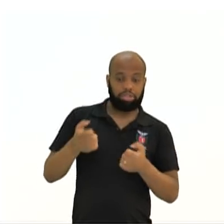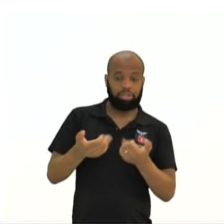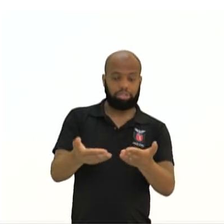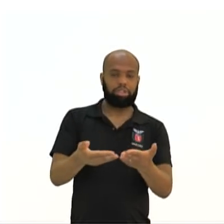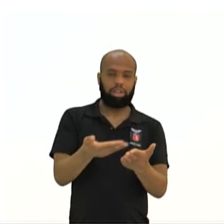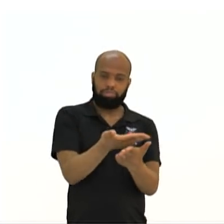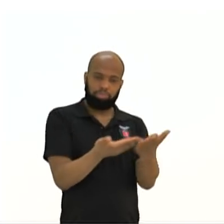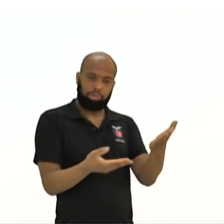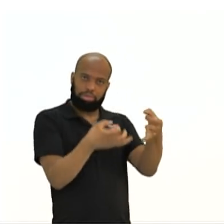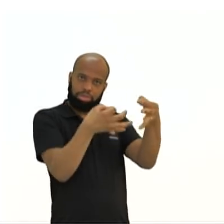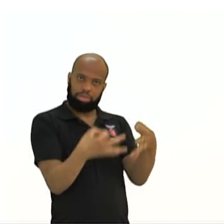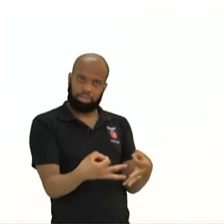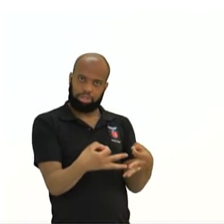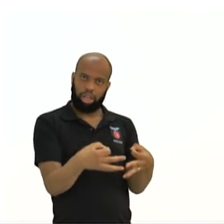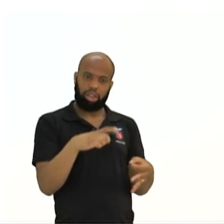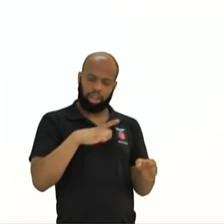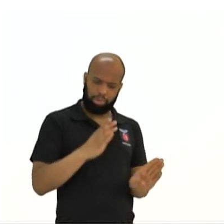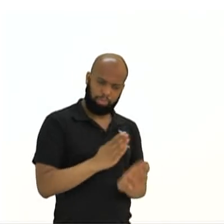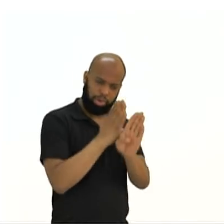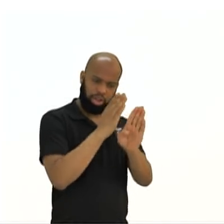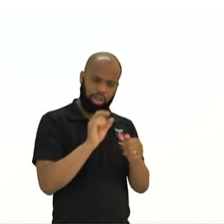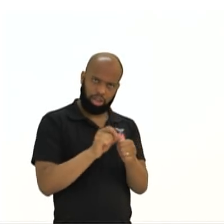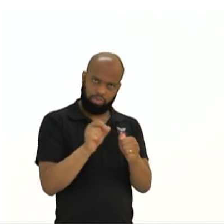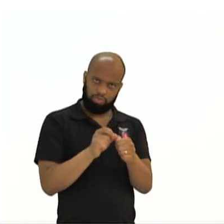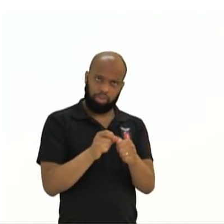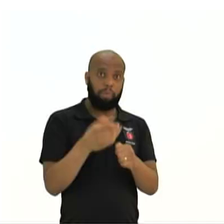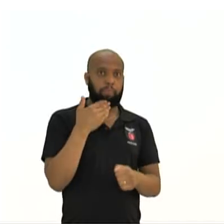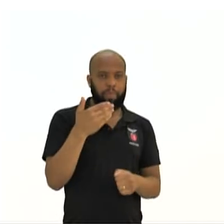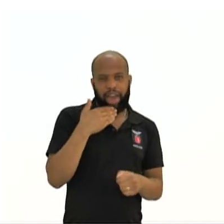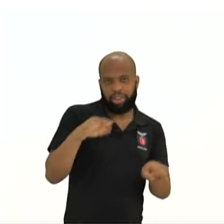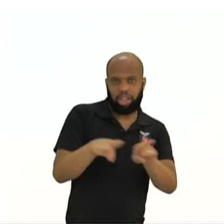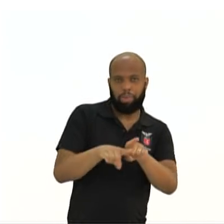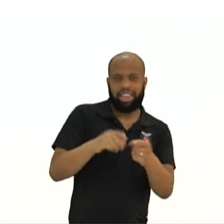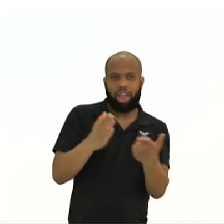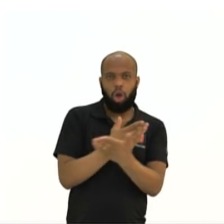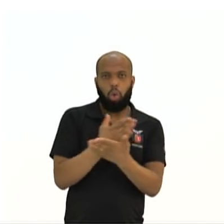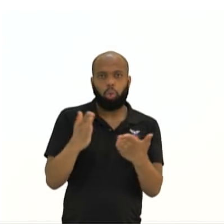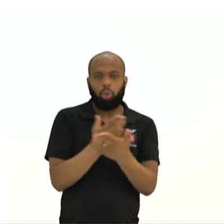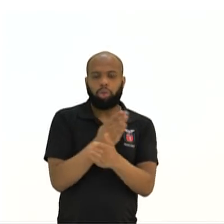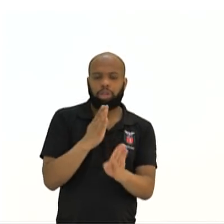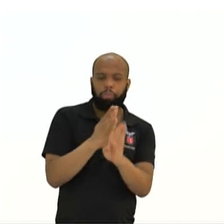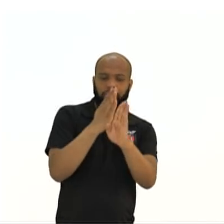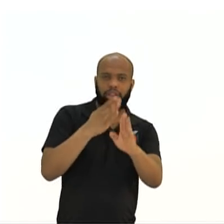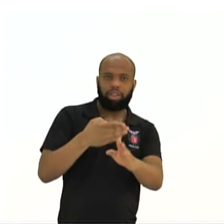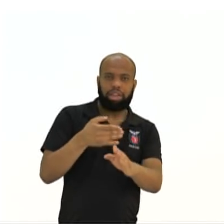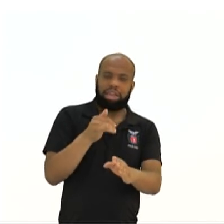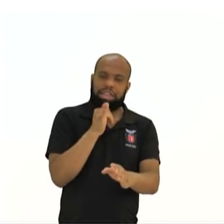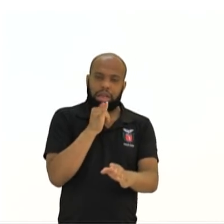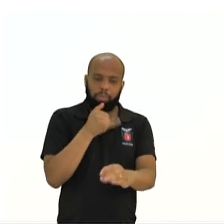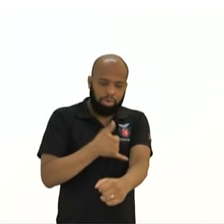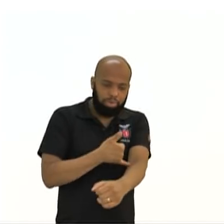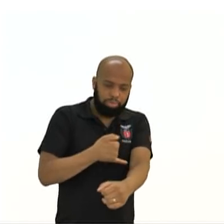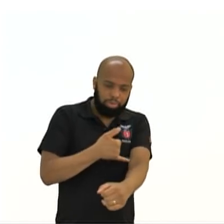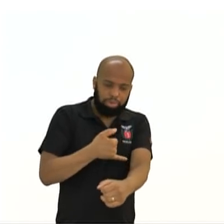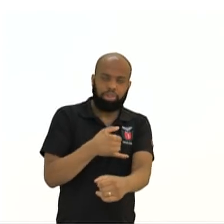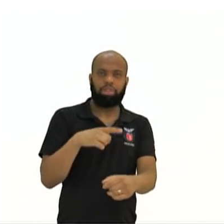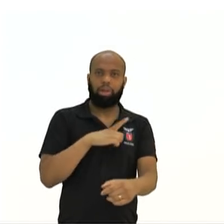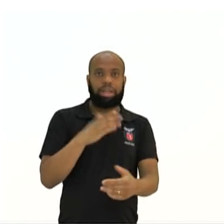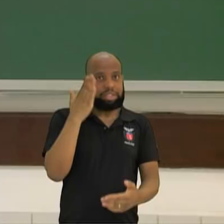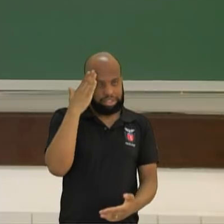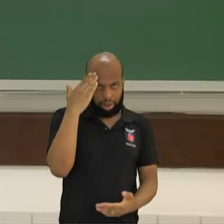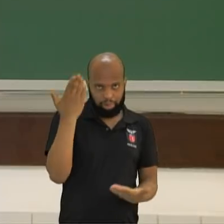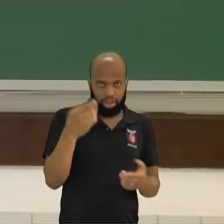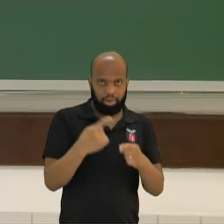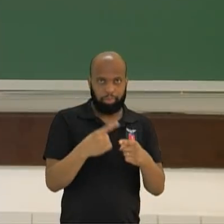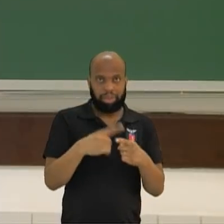vai fazer o diagnóstico através de exames que ele vai solicitar, né? Então, por mais que a gente suspeite que a gente